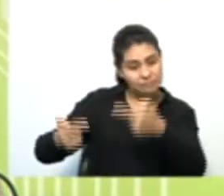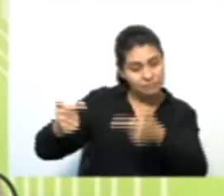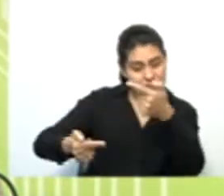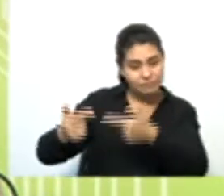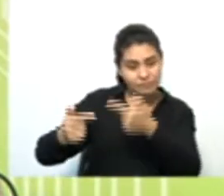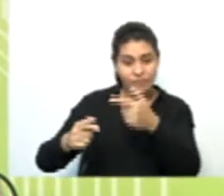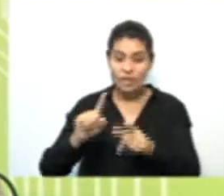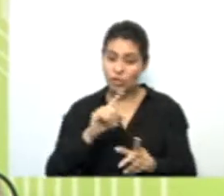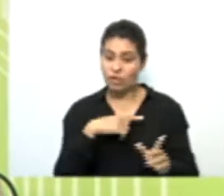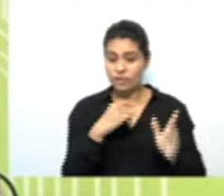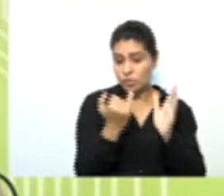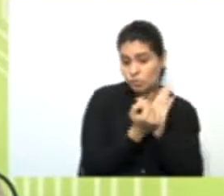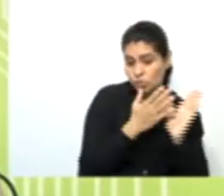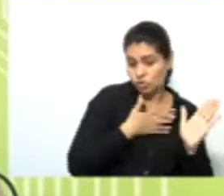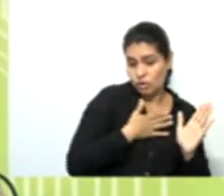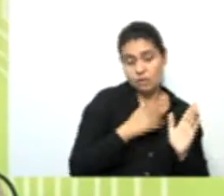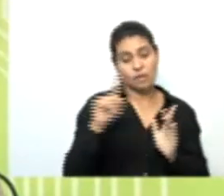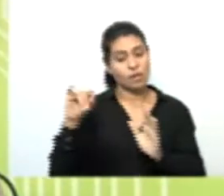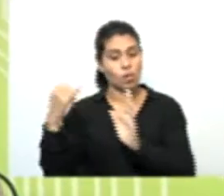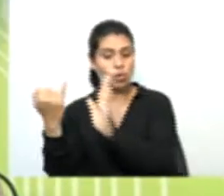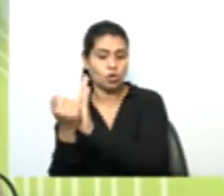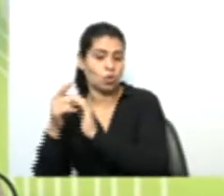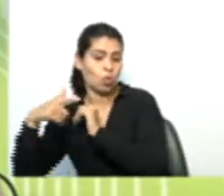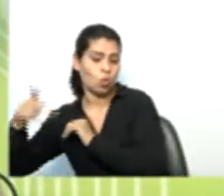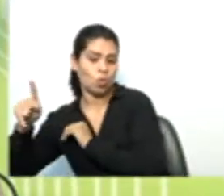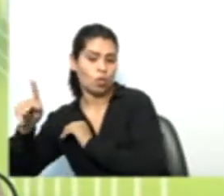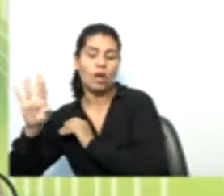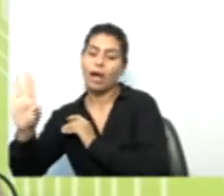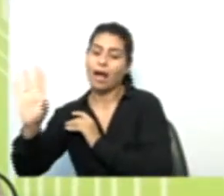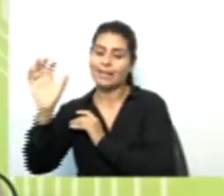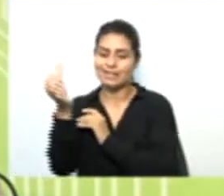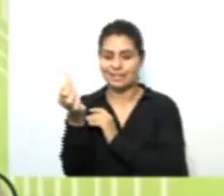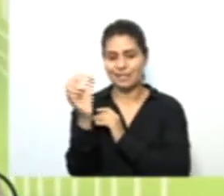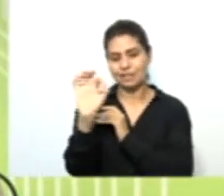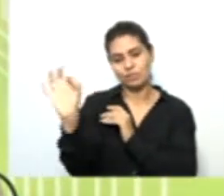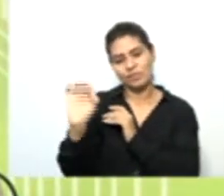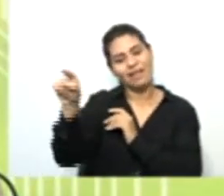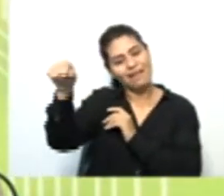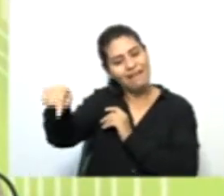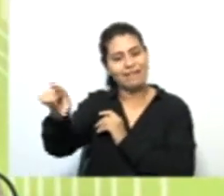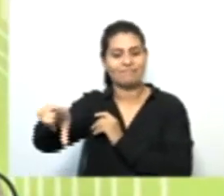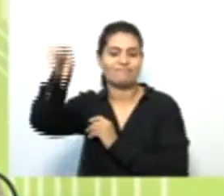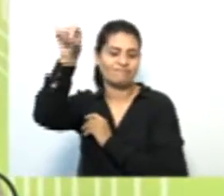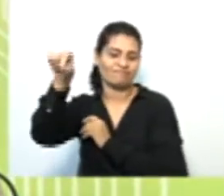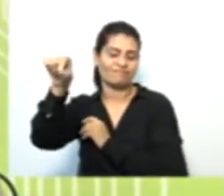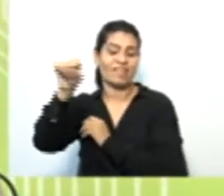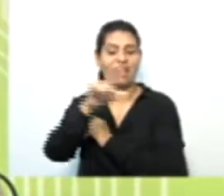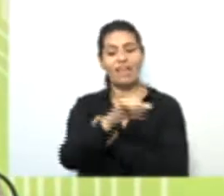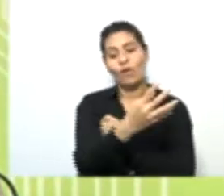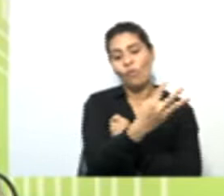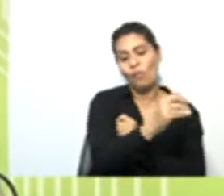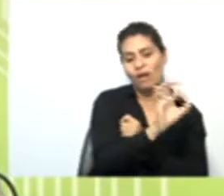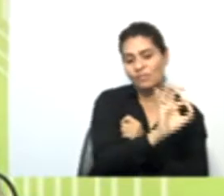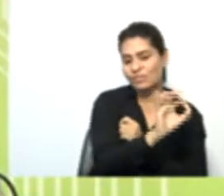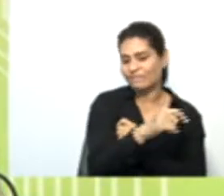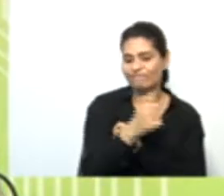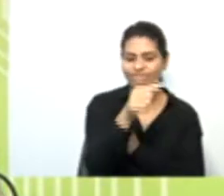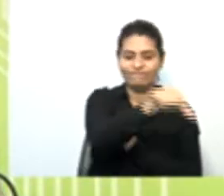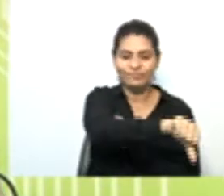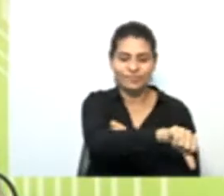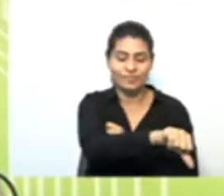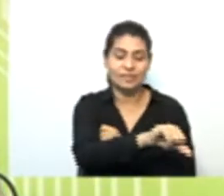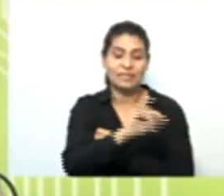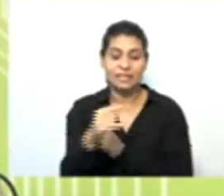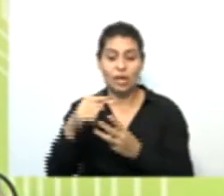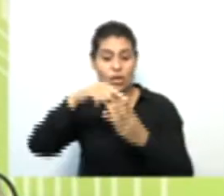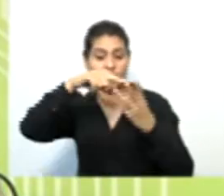quero fazer de um jeito, ele quer fazer outro, se ele tem 60% da empresa, é ele que vai decidir o que vai ser feito. Se nós temos um